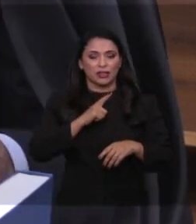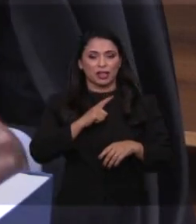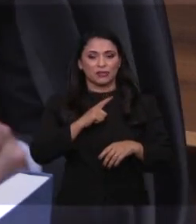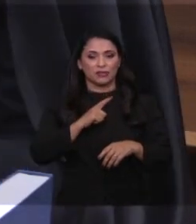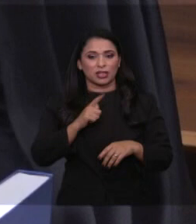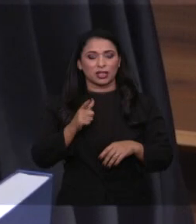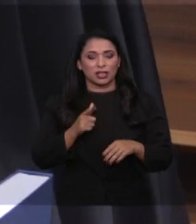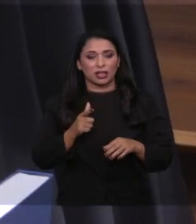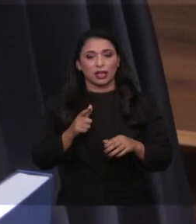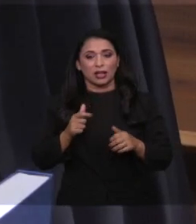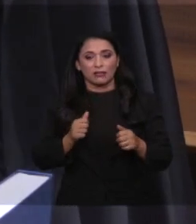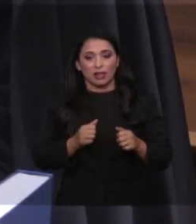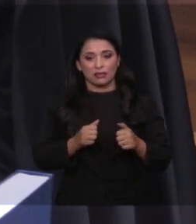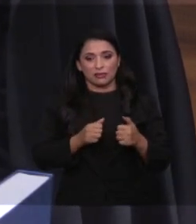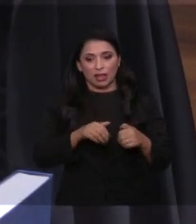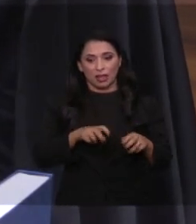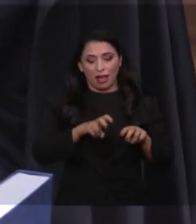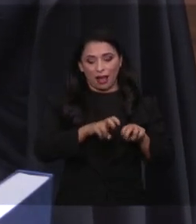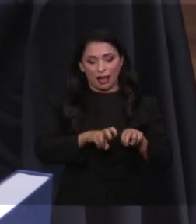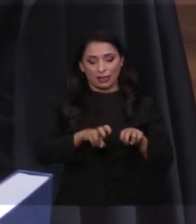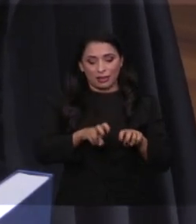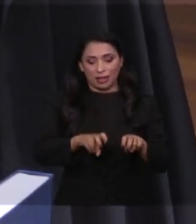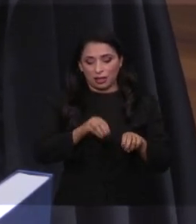perto daqui, né,